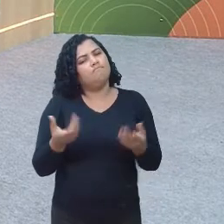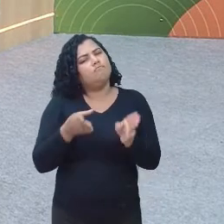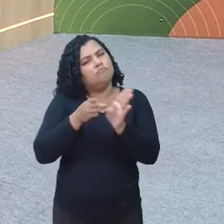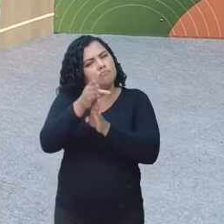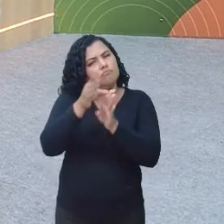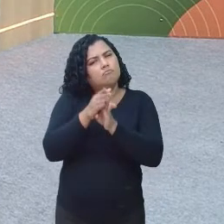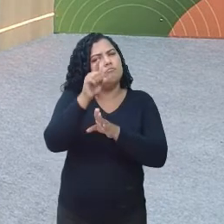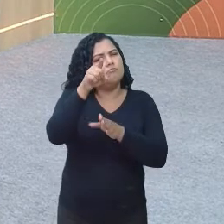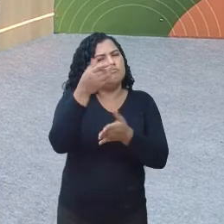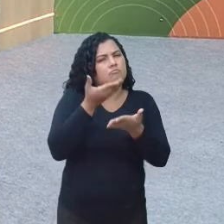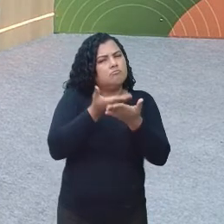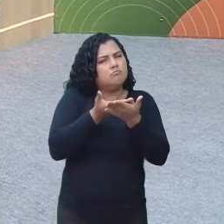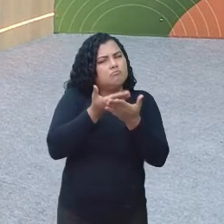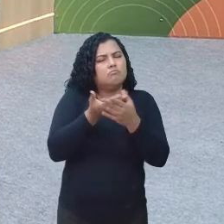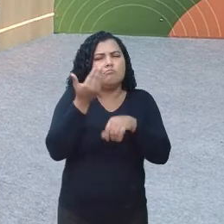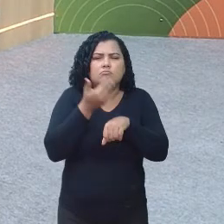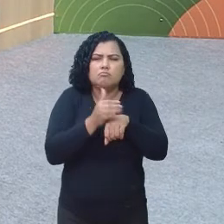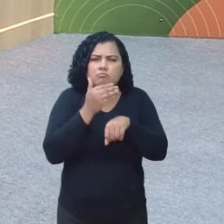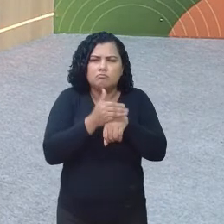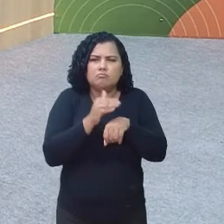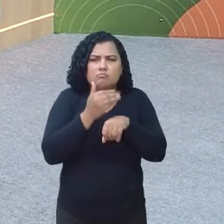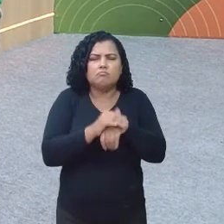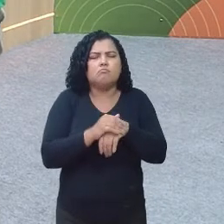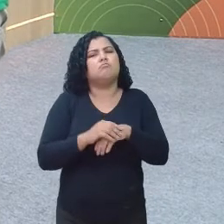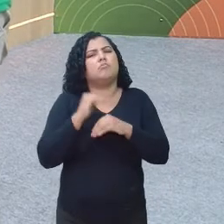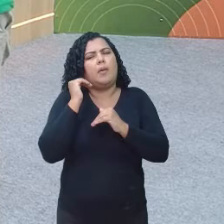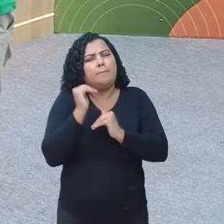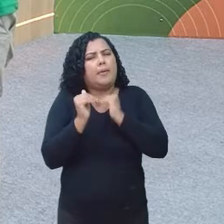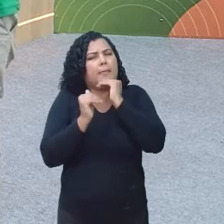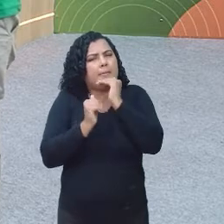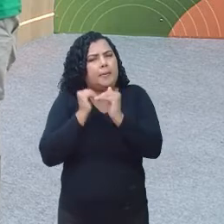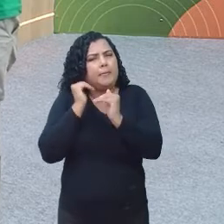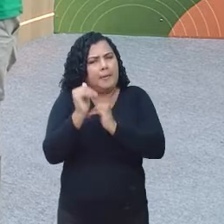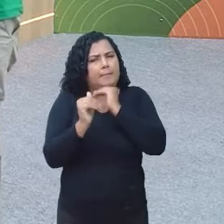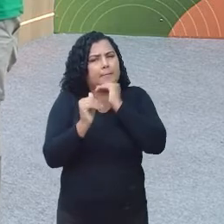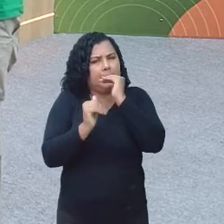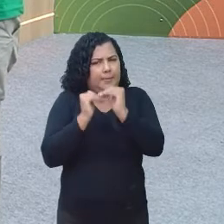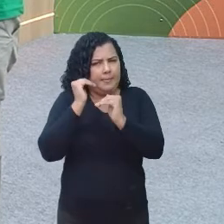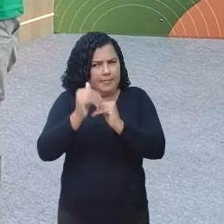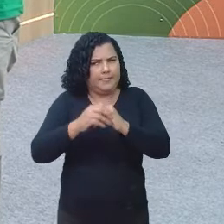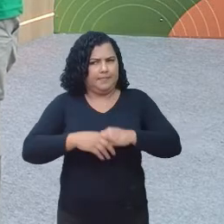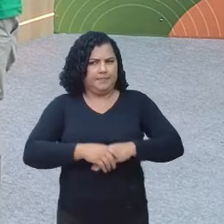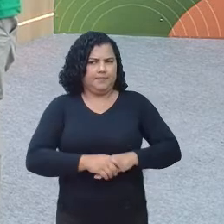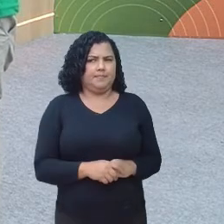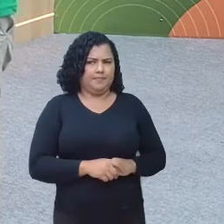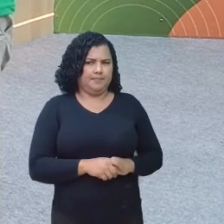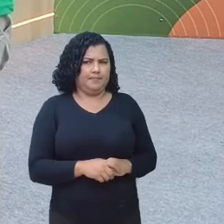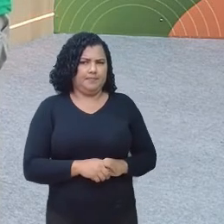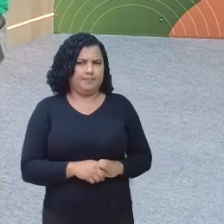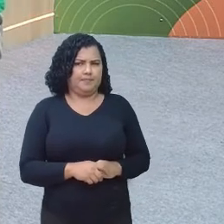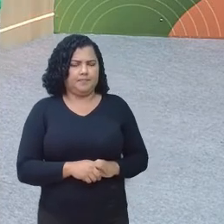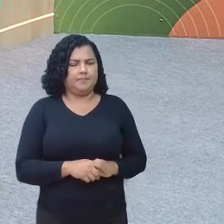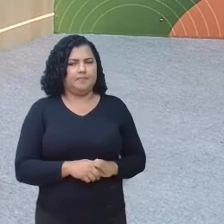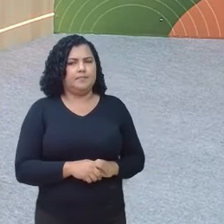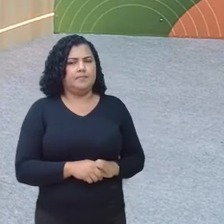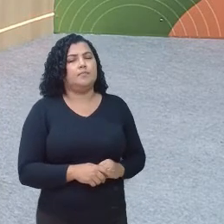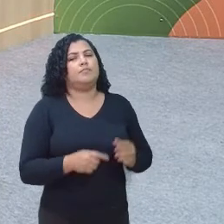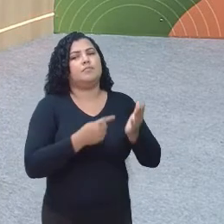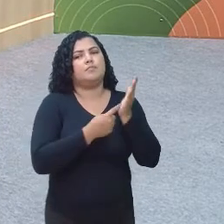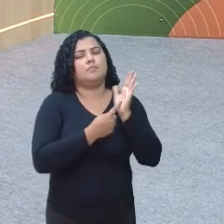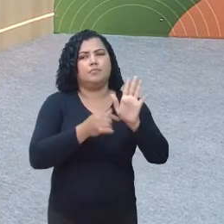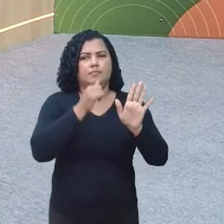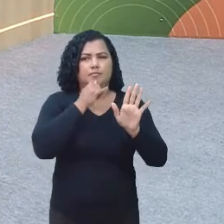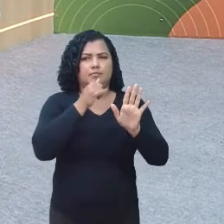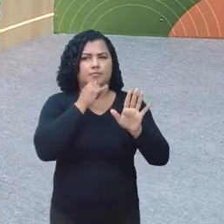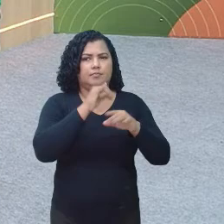você fazer pausadamente cada uma dessas passagens aí, tá certo? Então, eu coloquei com esse exemplo